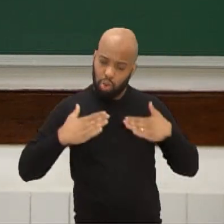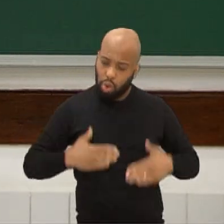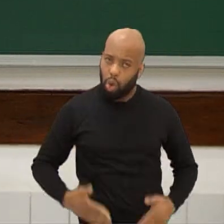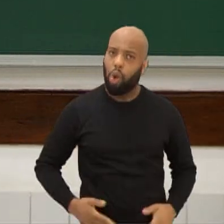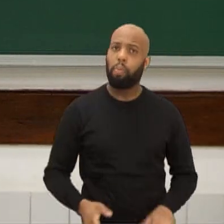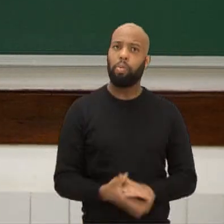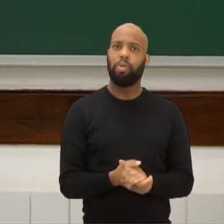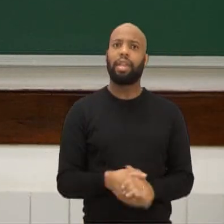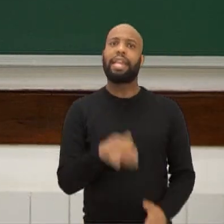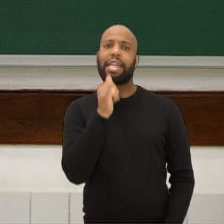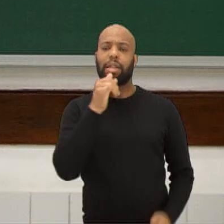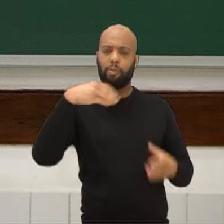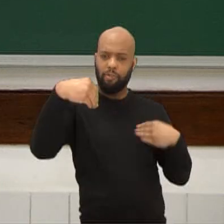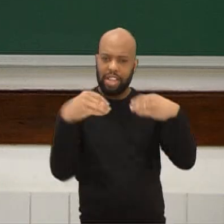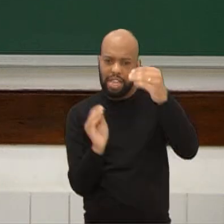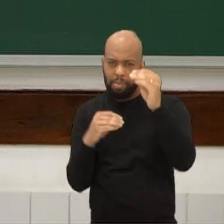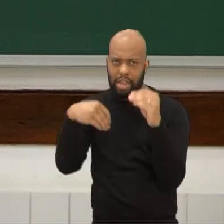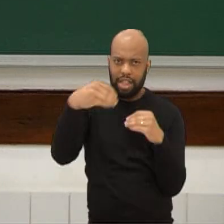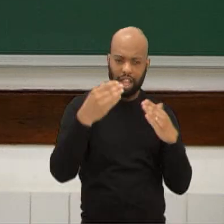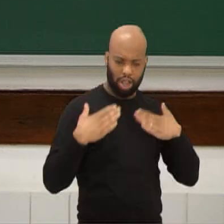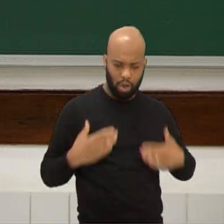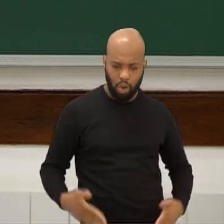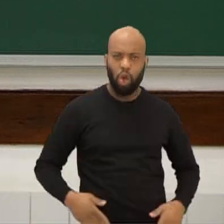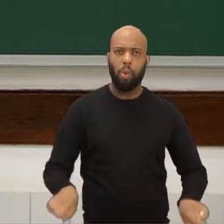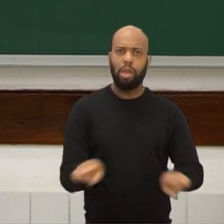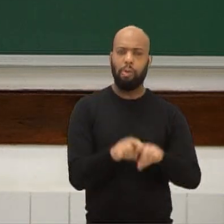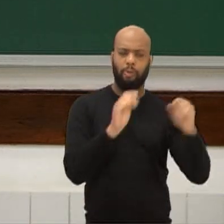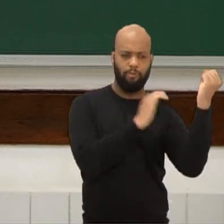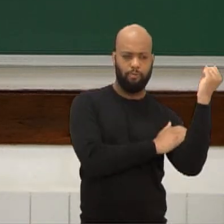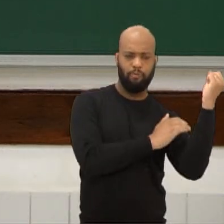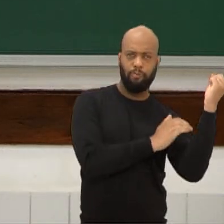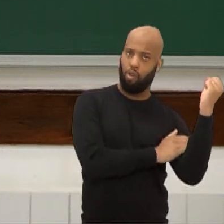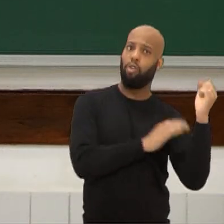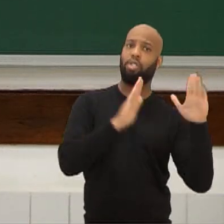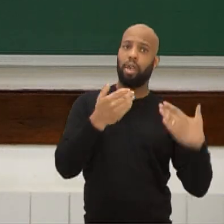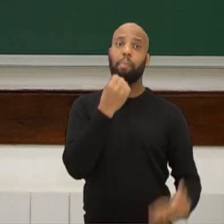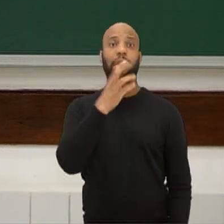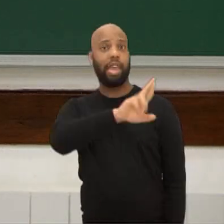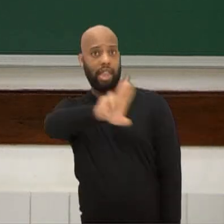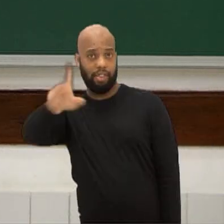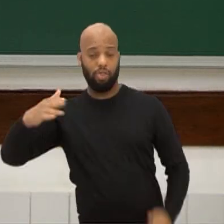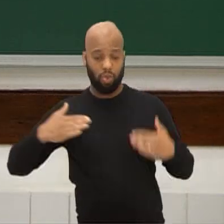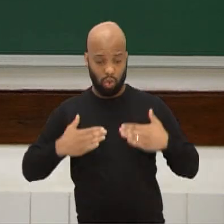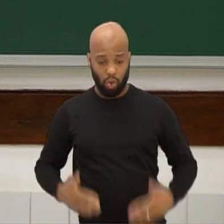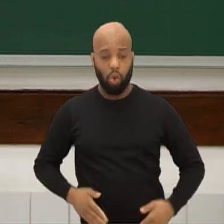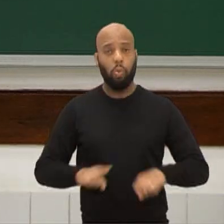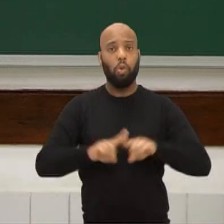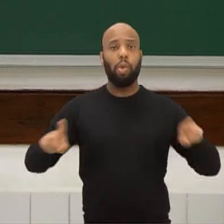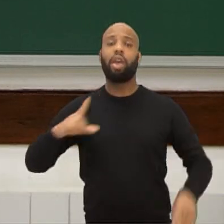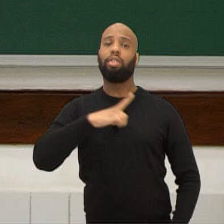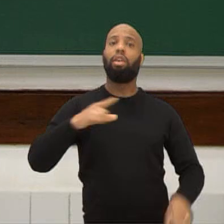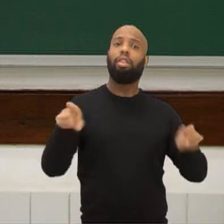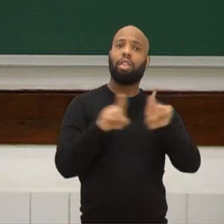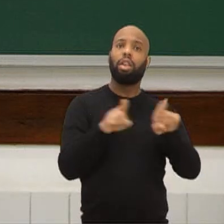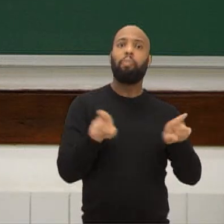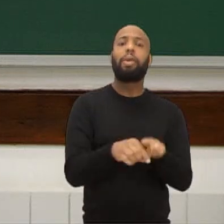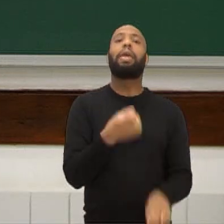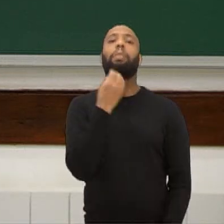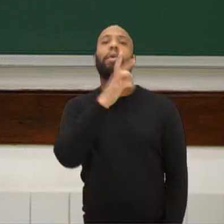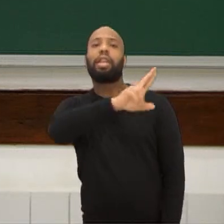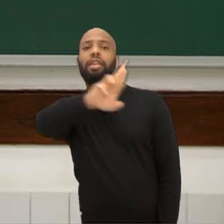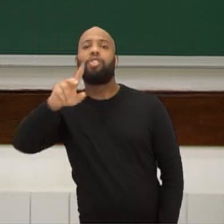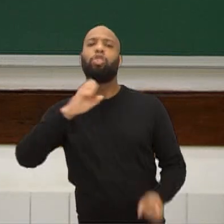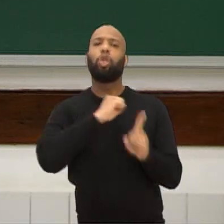né? Flexibilidade, força, né? Tônus muscular, são os benefícios corporais que a gente conseguia ver. Mas os benefícios que a gente não vê, que são